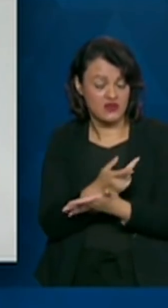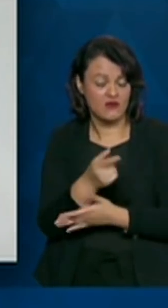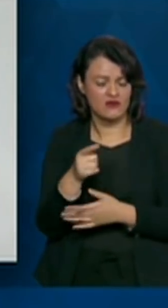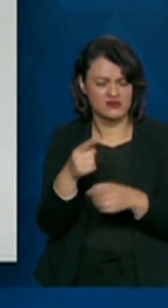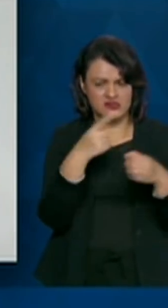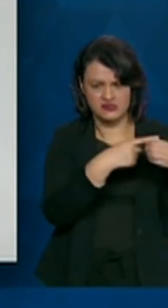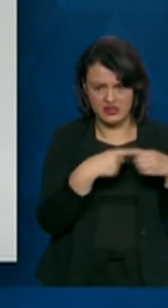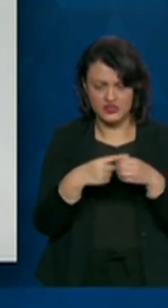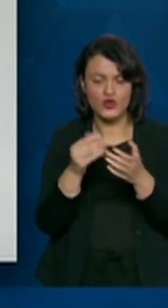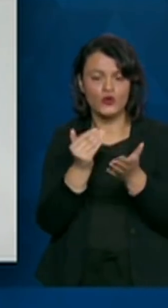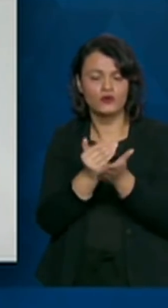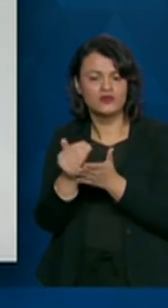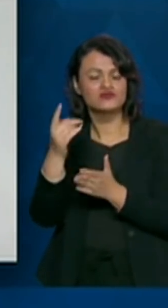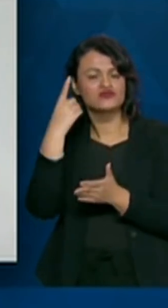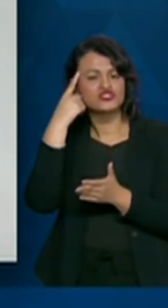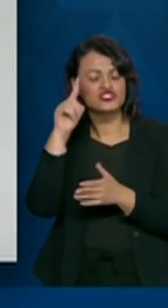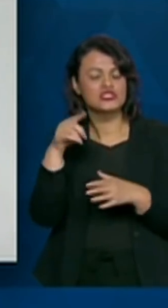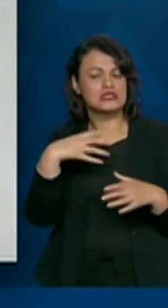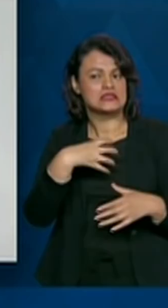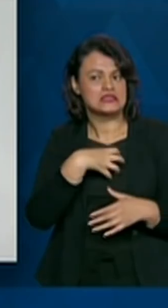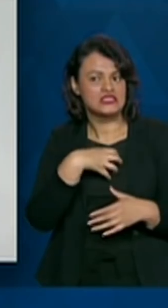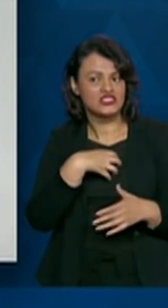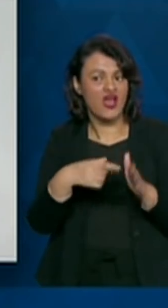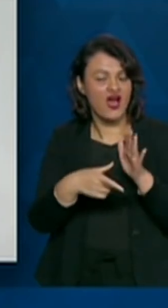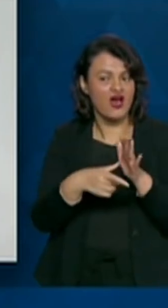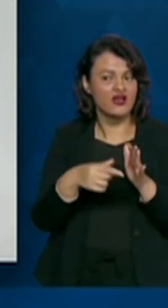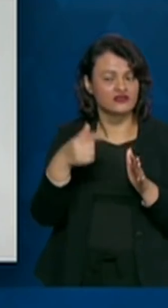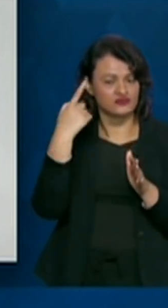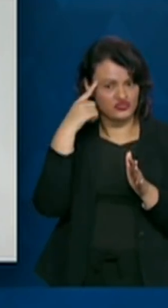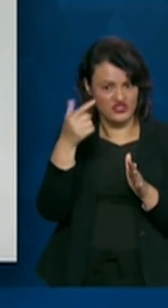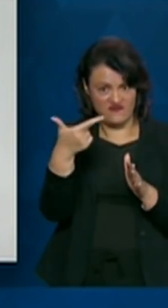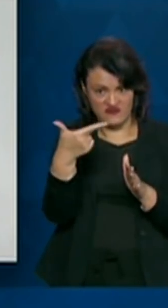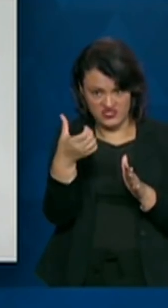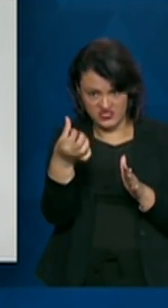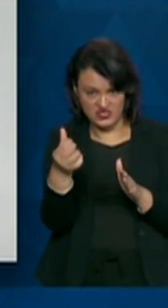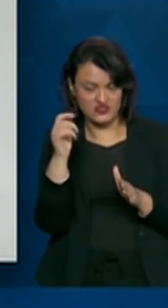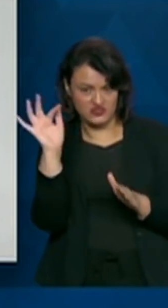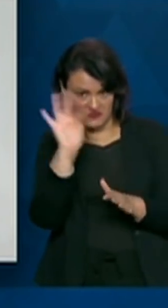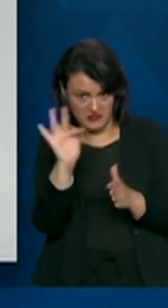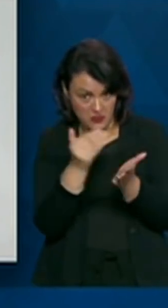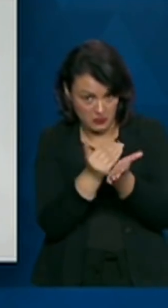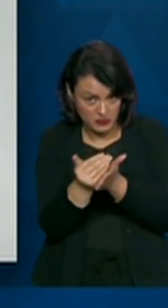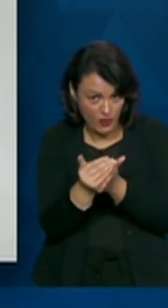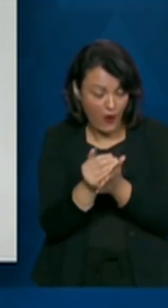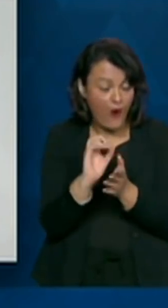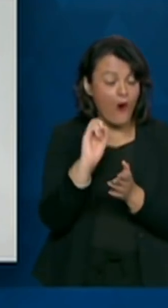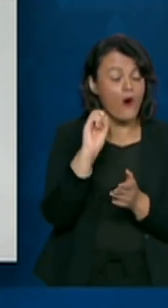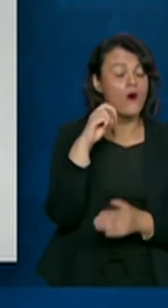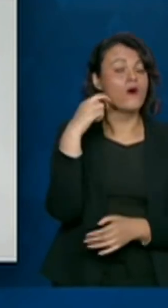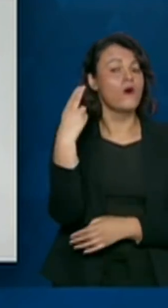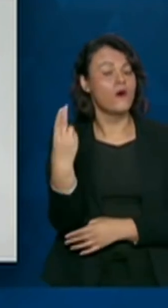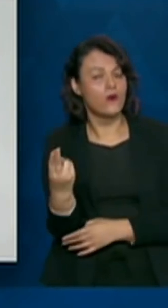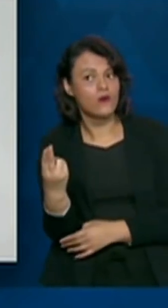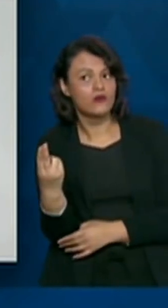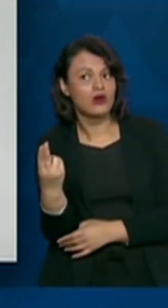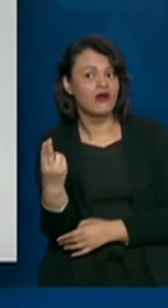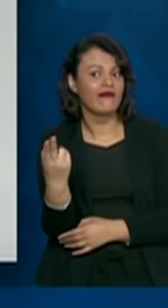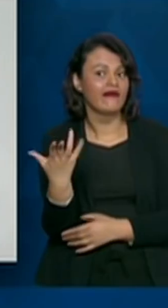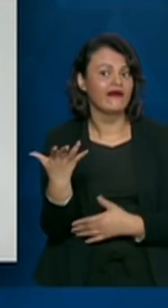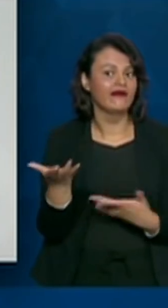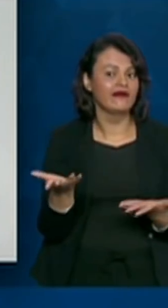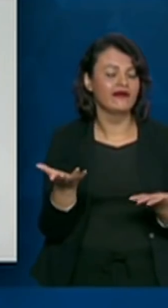a data de início de sintomas antes do dia 26 de fevereiro, ou se são somente casos que